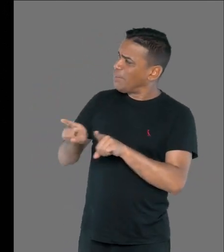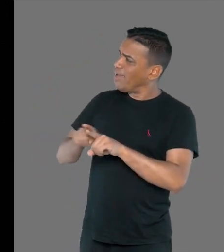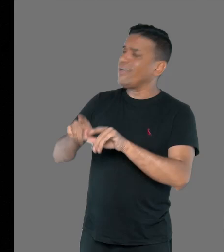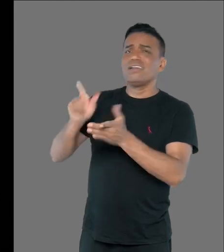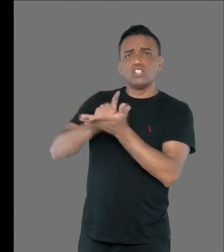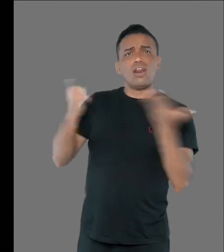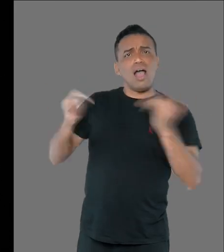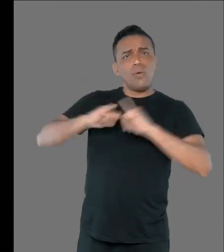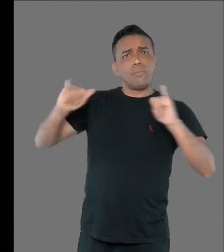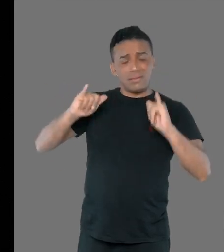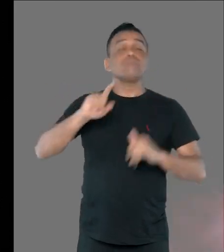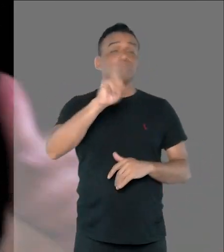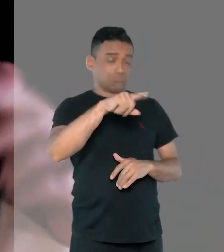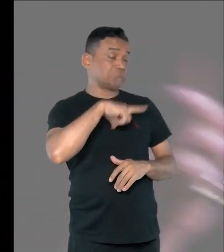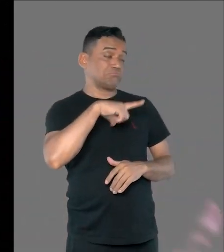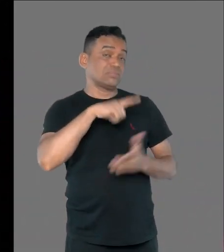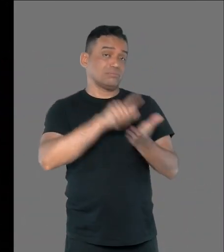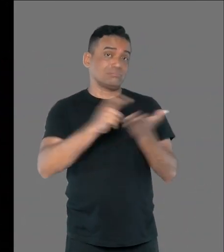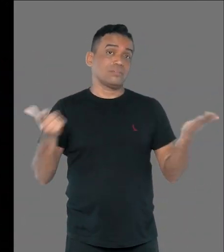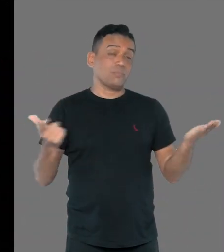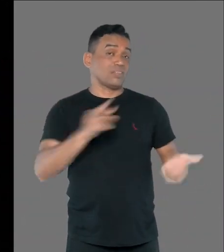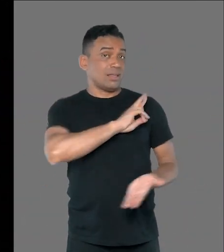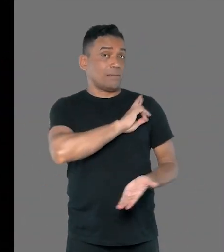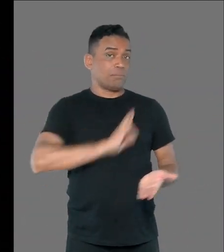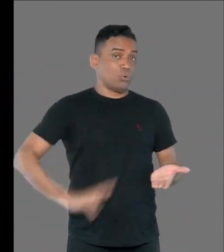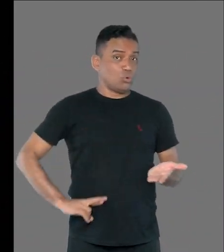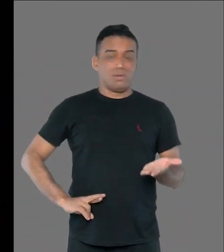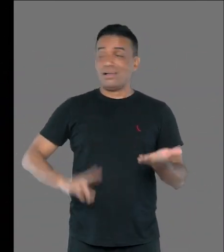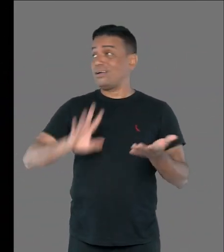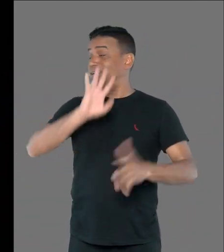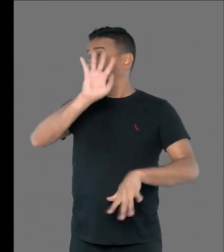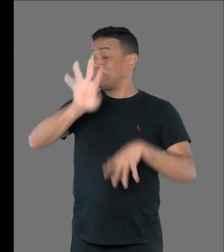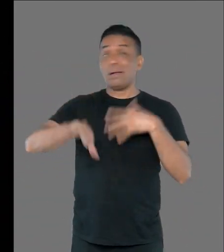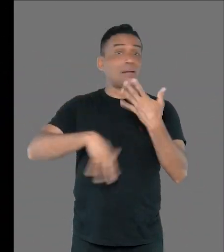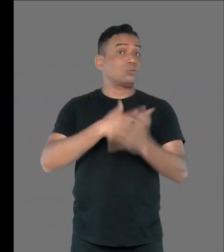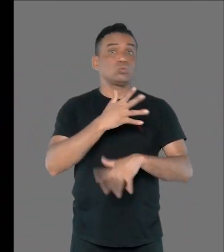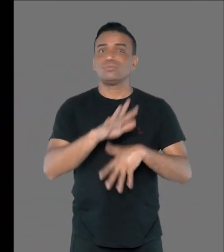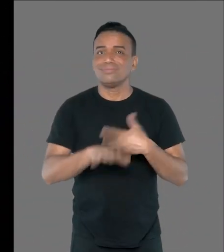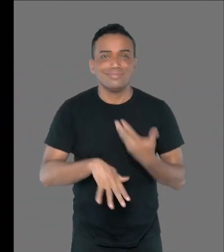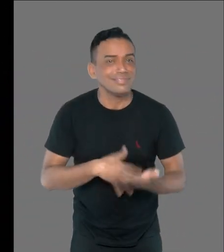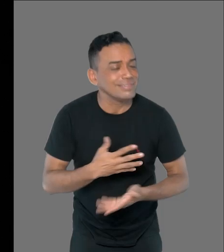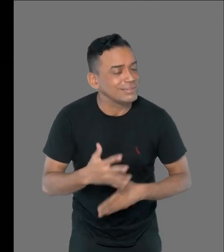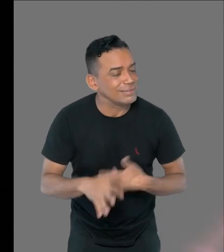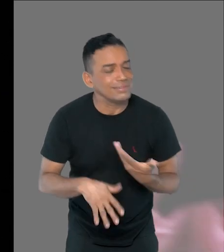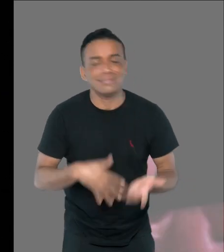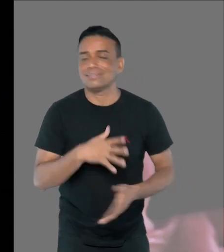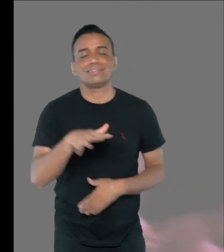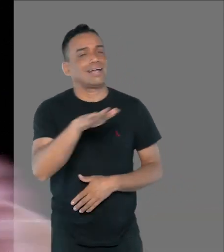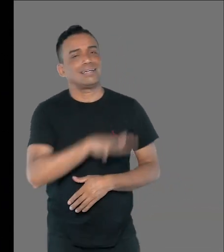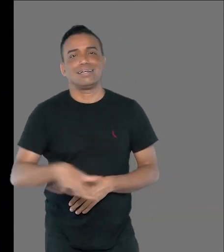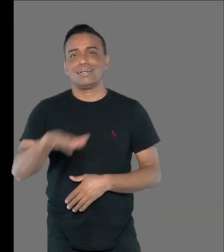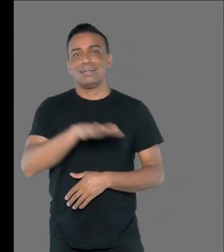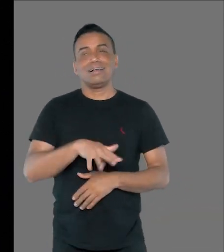monarquista. Há uma imprensa... Bom, a República, como vocês sabem, foi uma bagunça no início. A bagunça total. Então, ficava todo